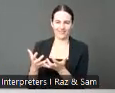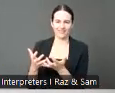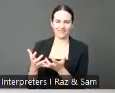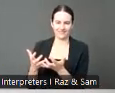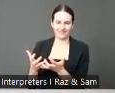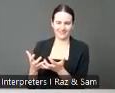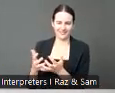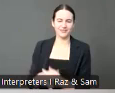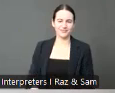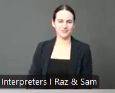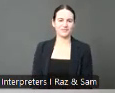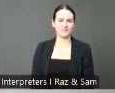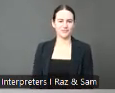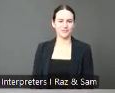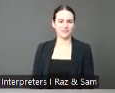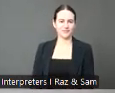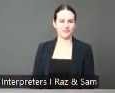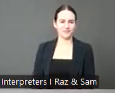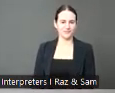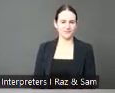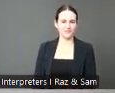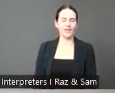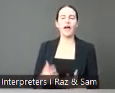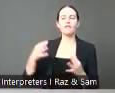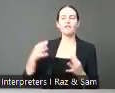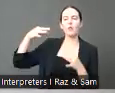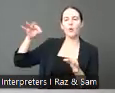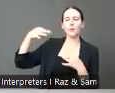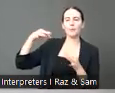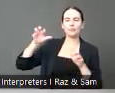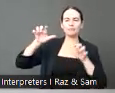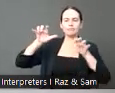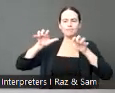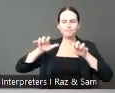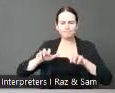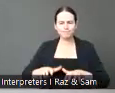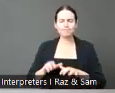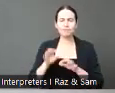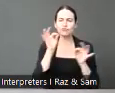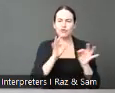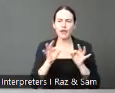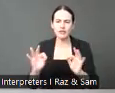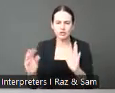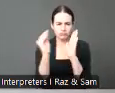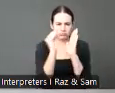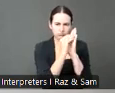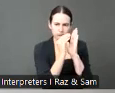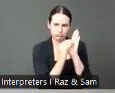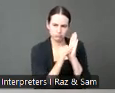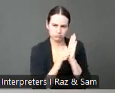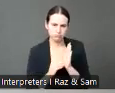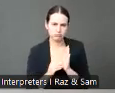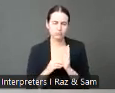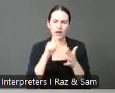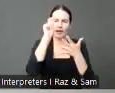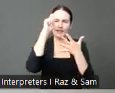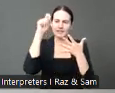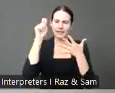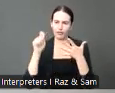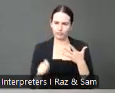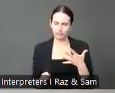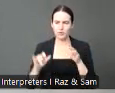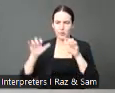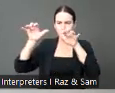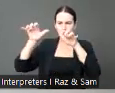em que teremos listadas as estratégias, as atividades que estamos aqui replicando com o